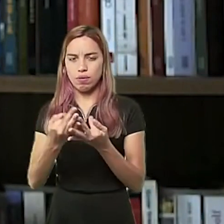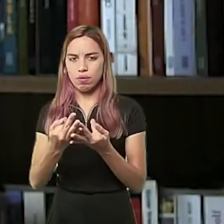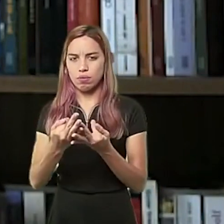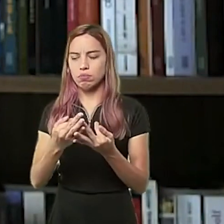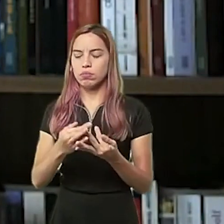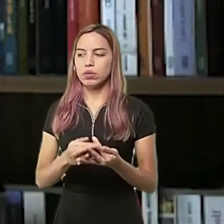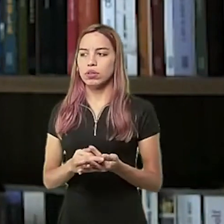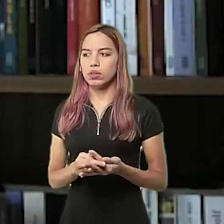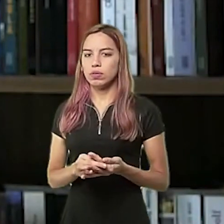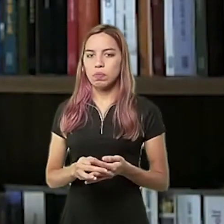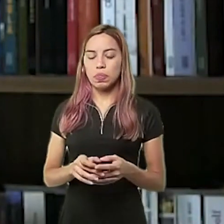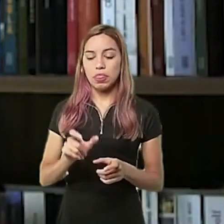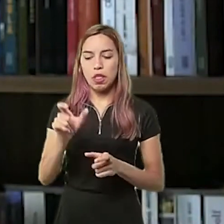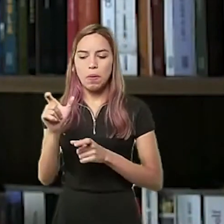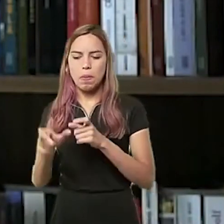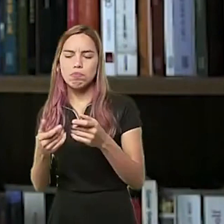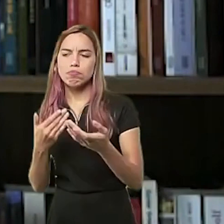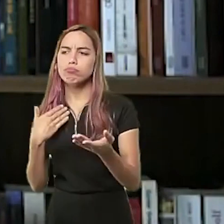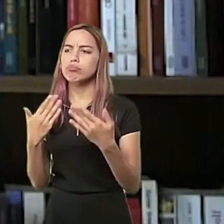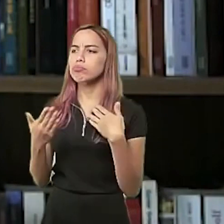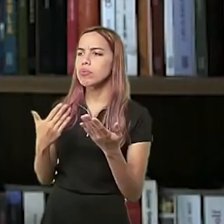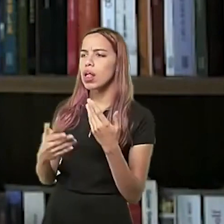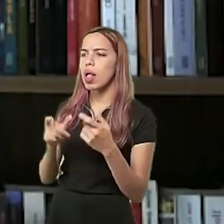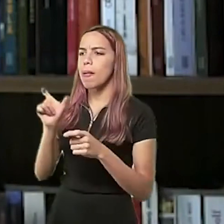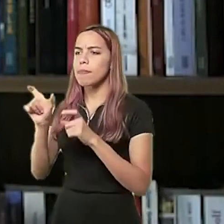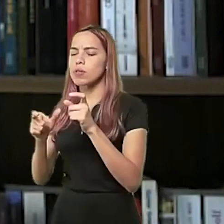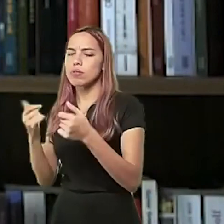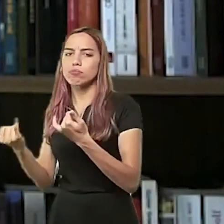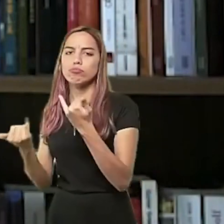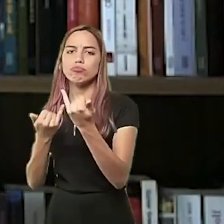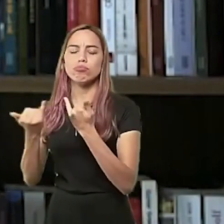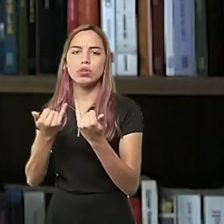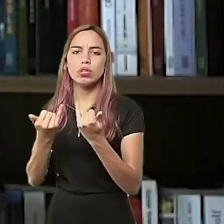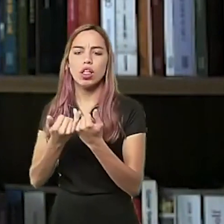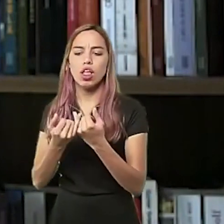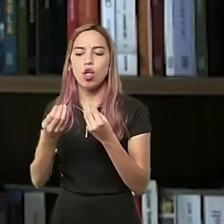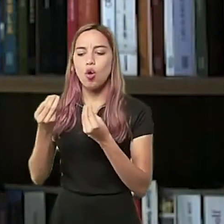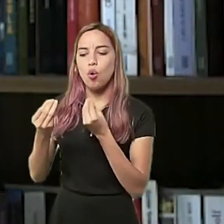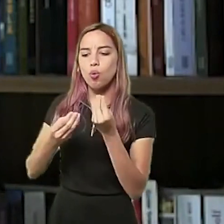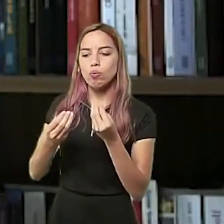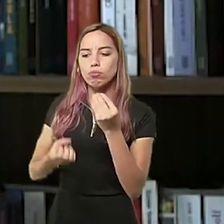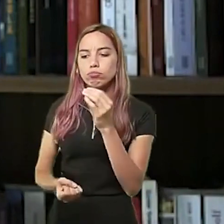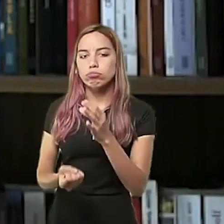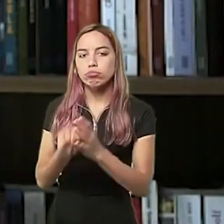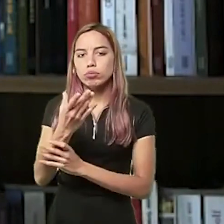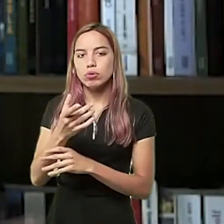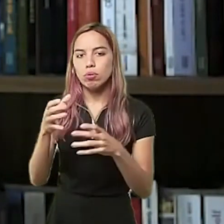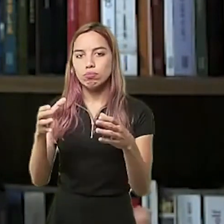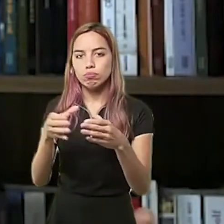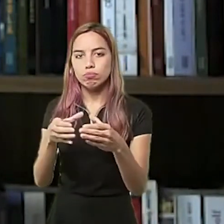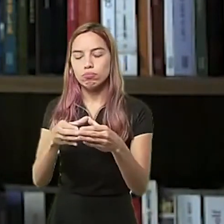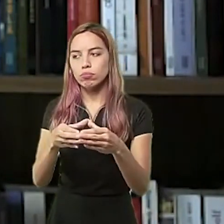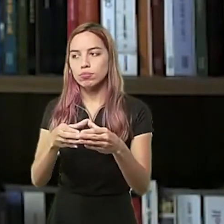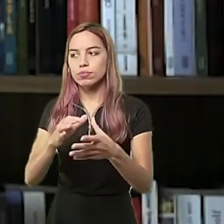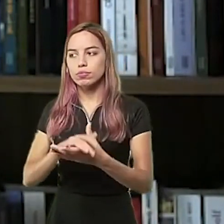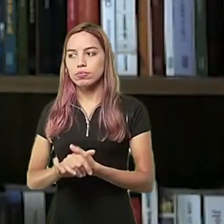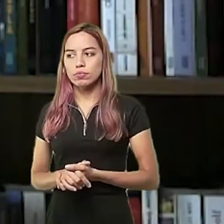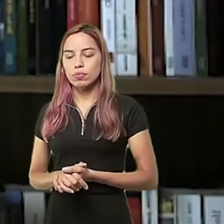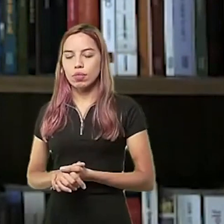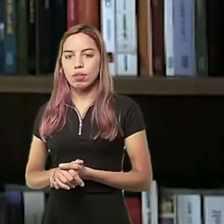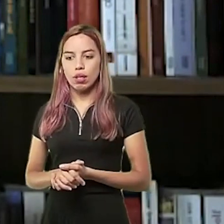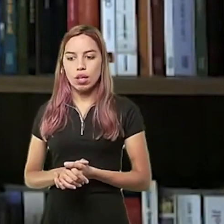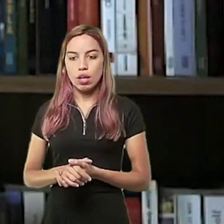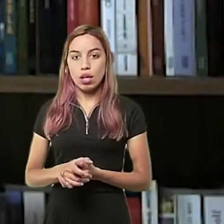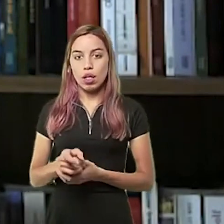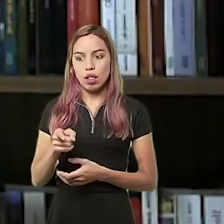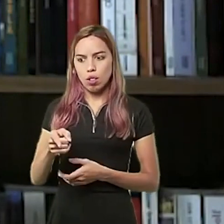a fundação daquele lugar, né? É um povoado, não é uma cidade, é um povoado. E a história de